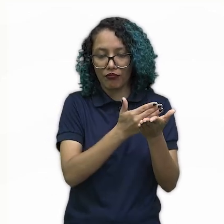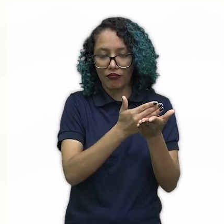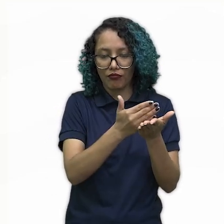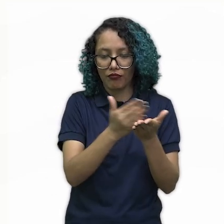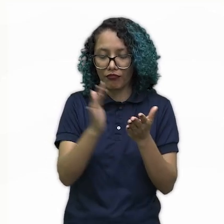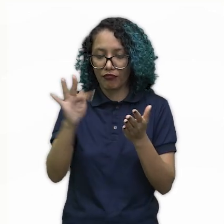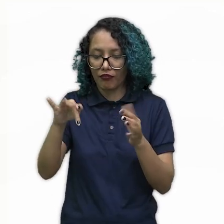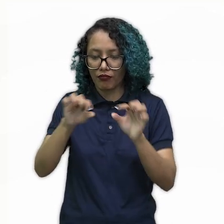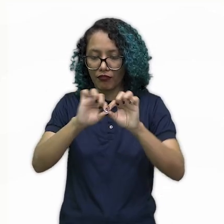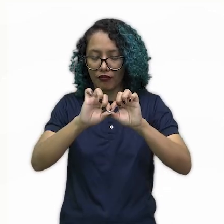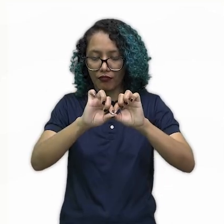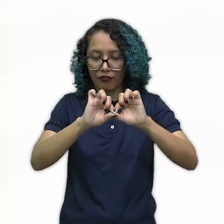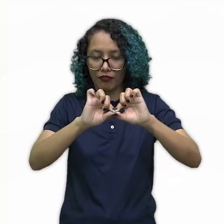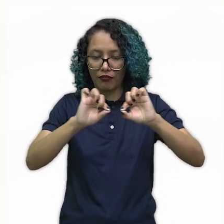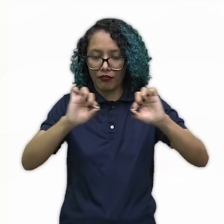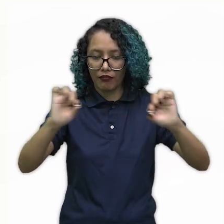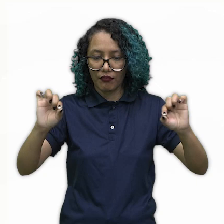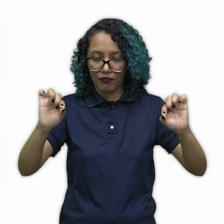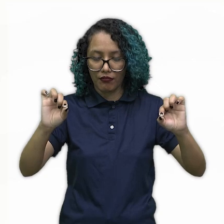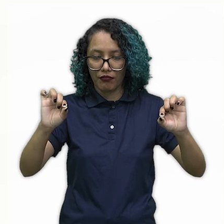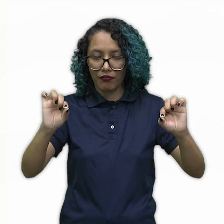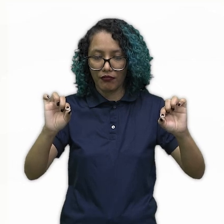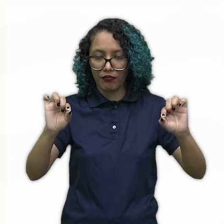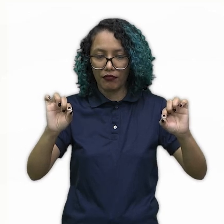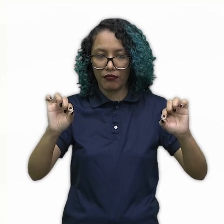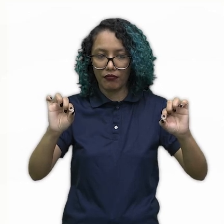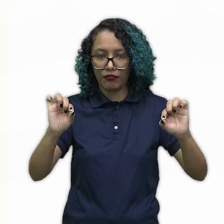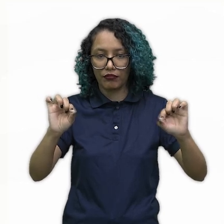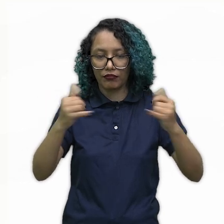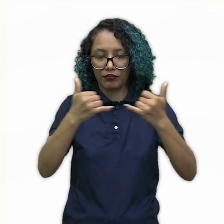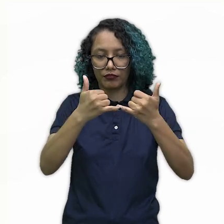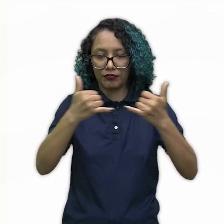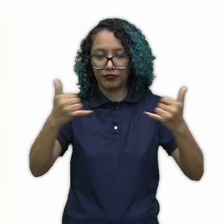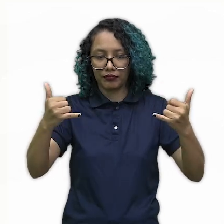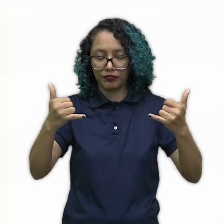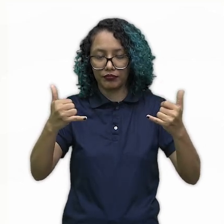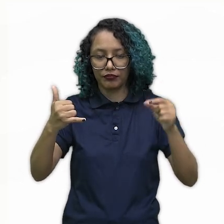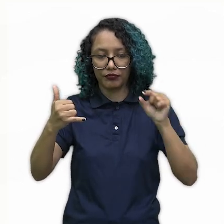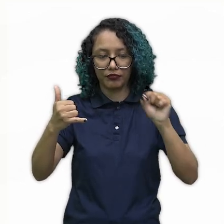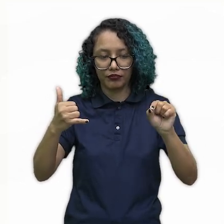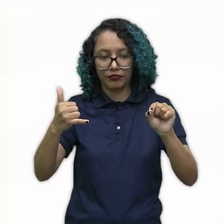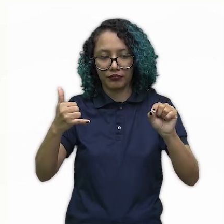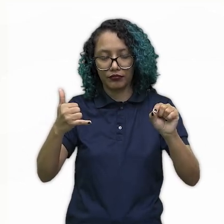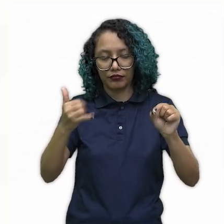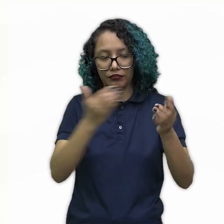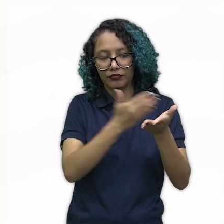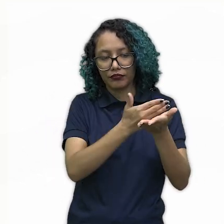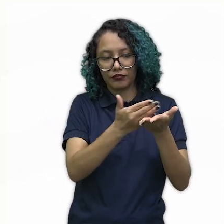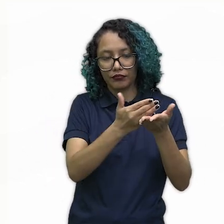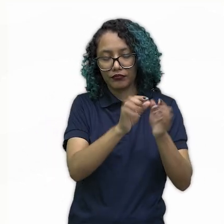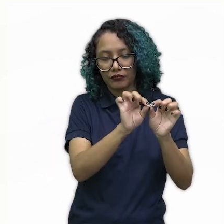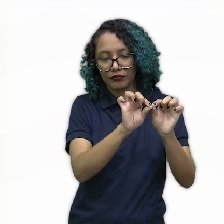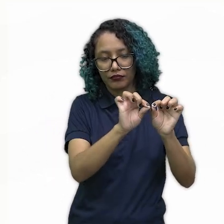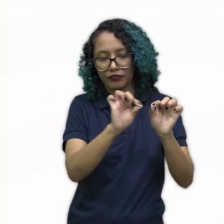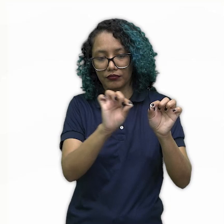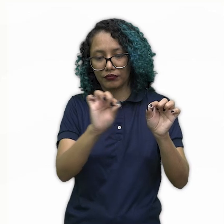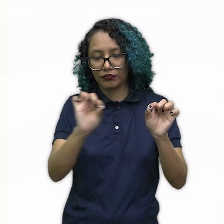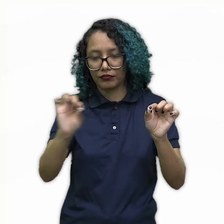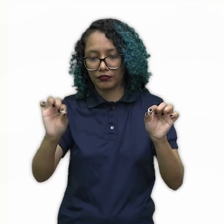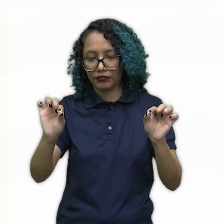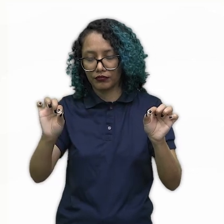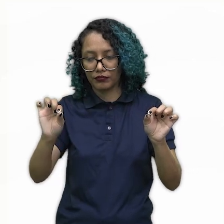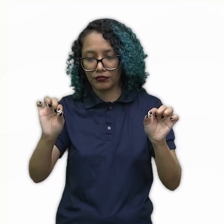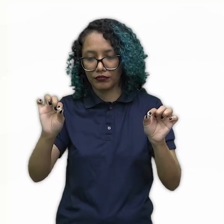pelo centro, ok? Então, eu saio de um ponto da minha esfera até o outro, passando